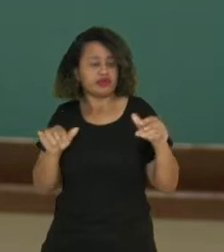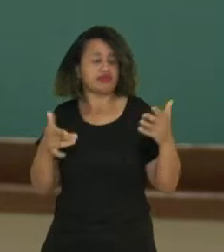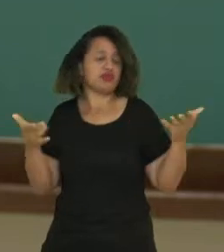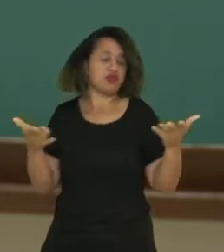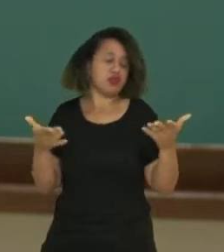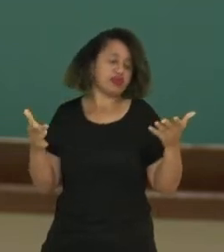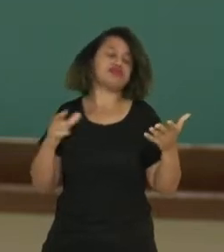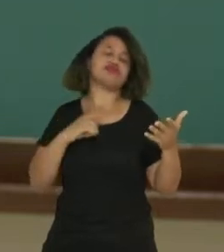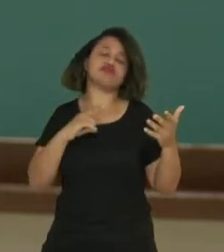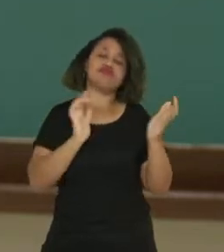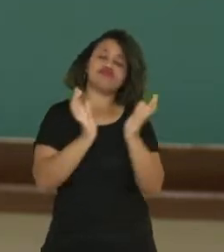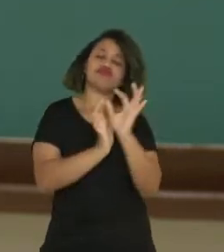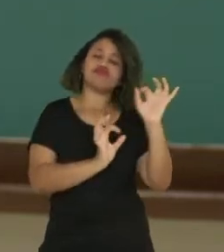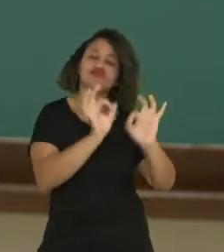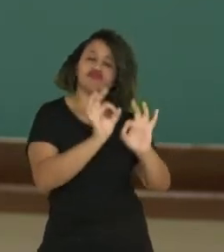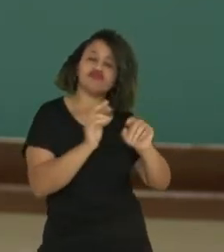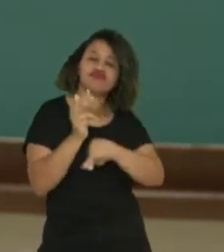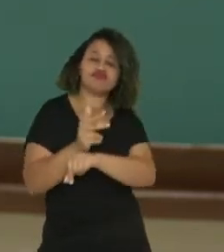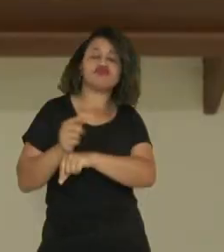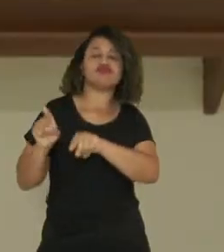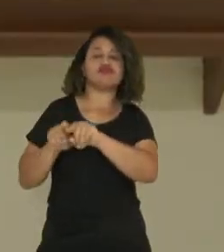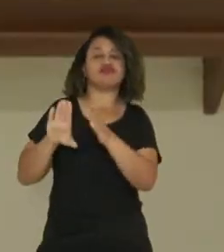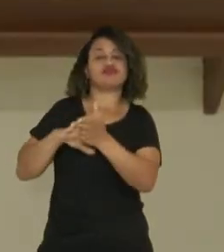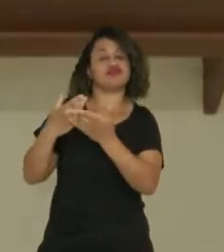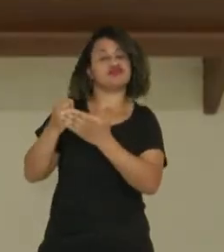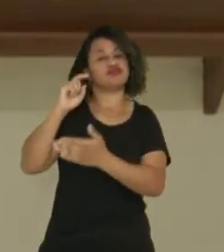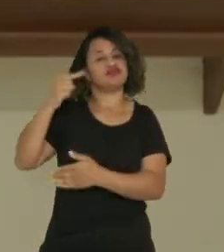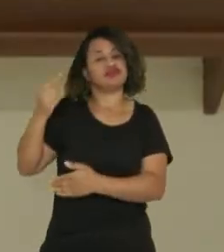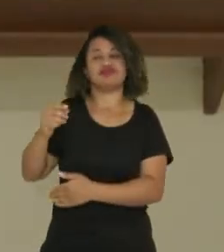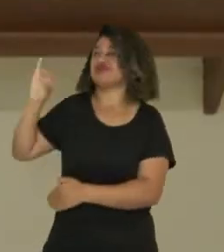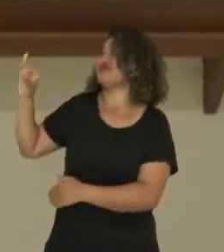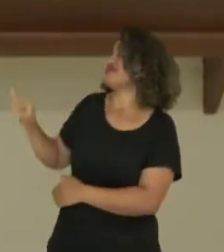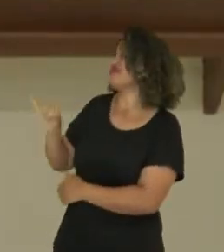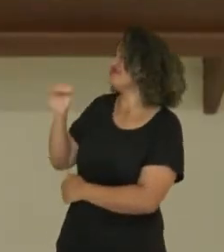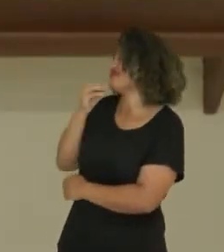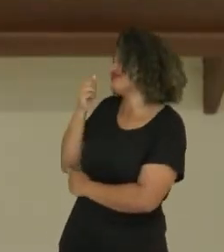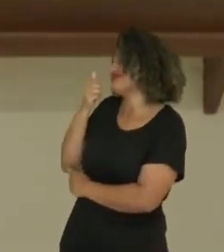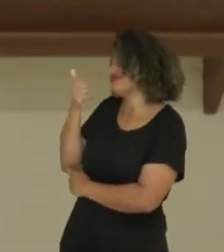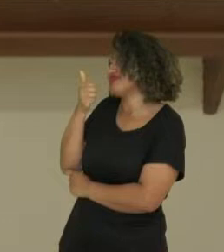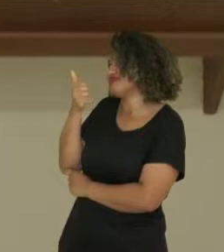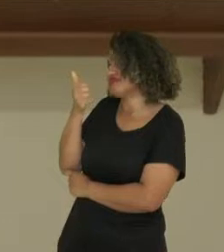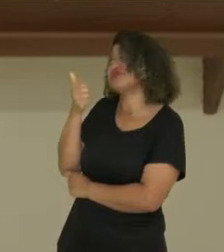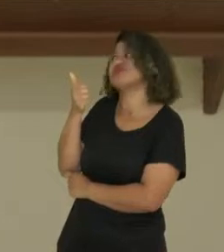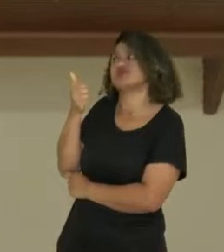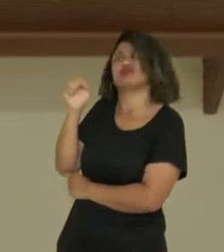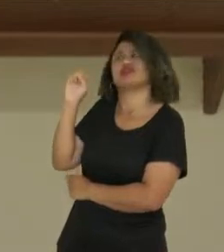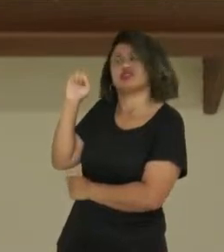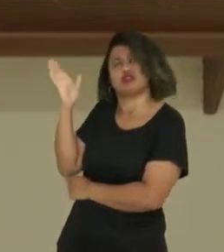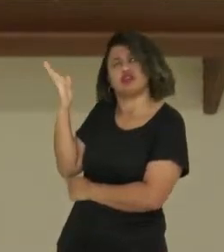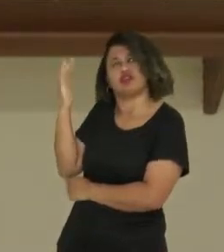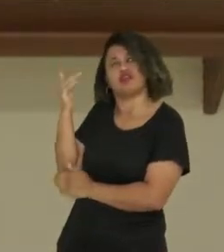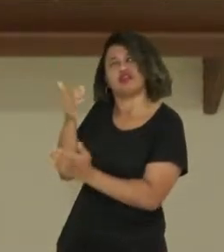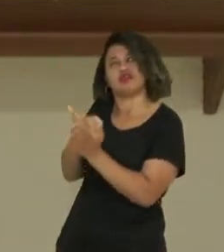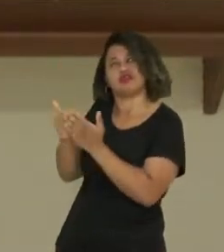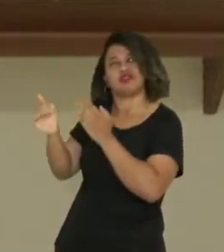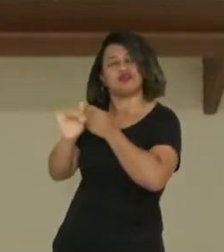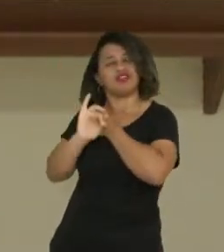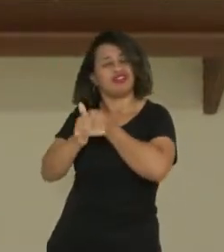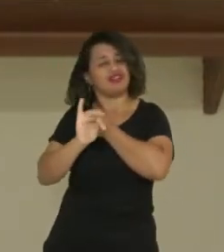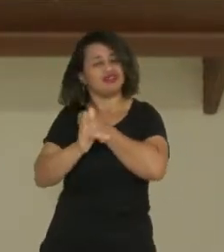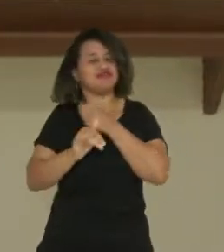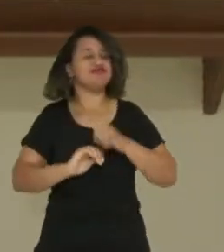estúdio, além da nossa equipe, a nossa intérprete Jéssica. E aí, Jéssica? Pronta para uma crônica? Vambora lá